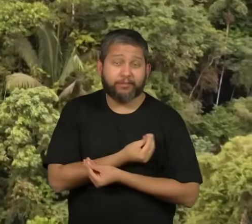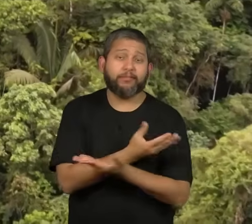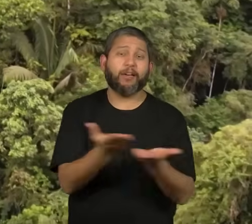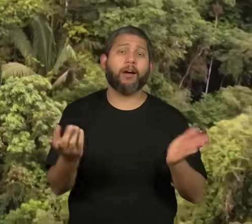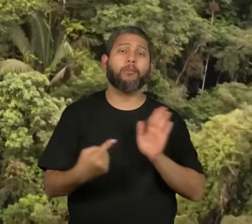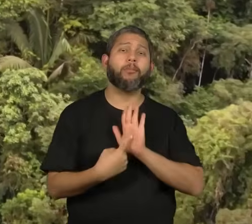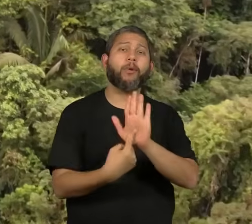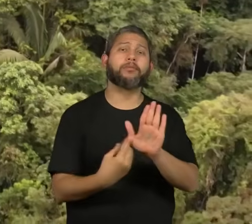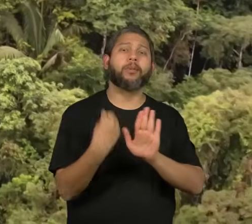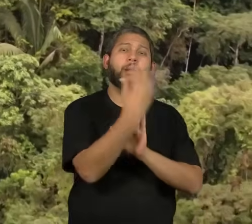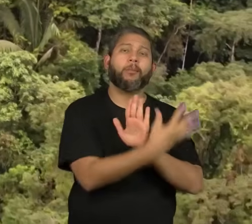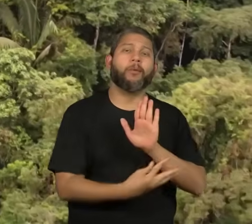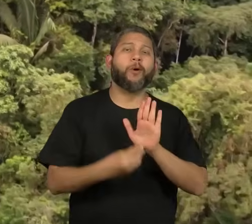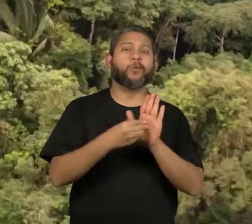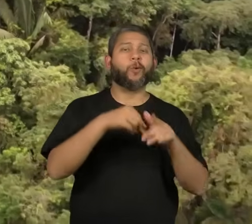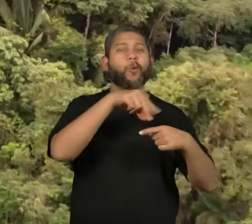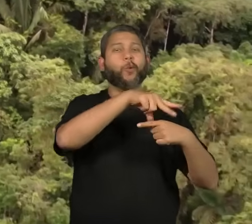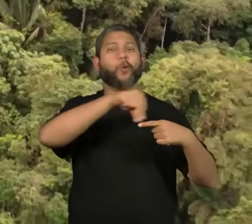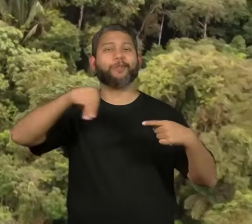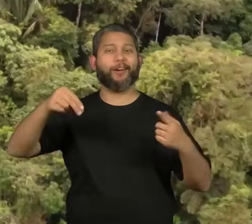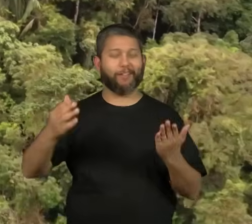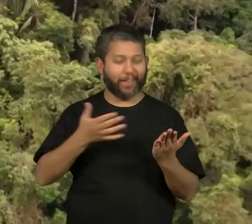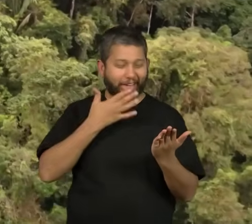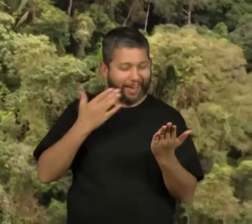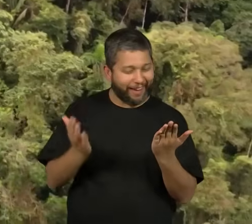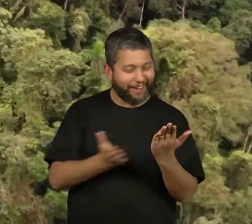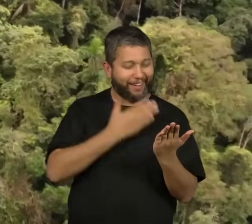floresta tropical do planeta.